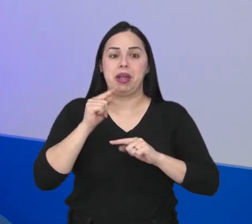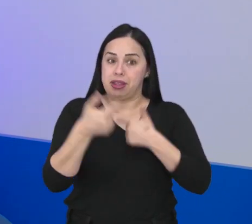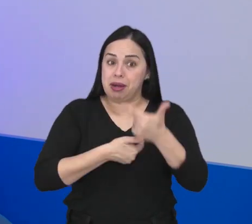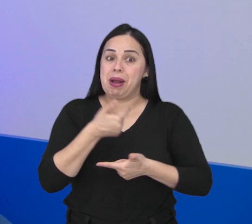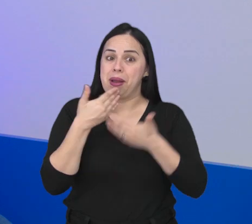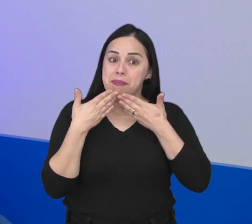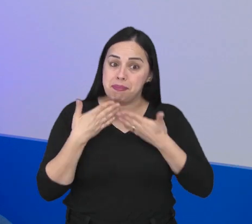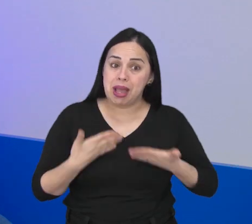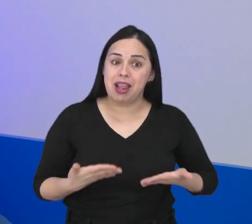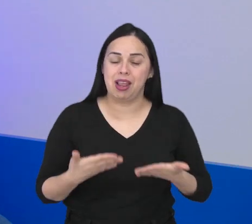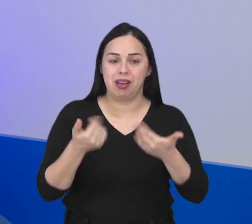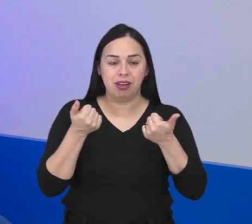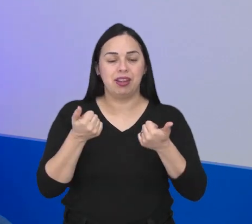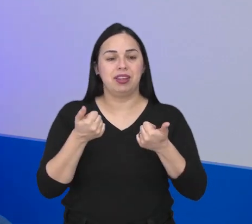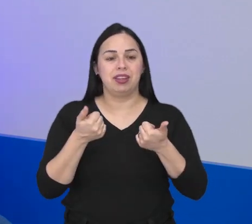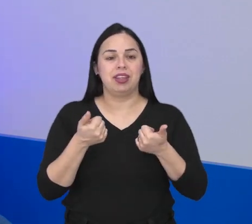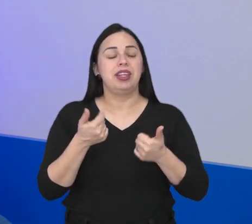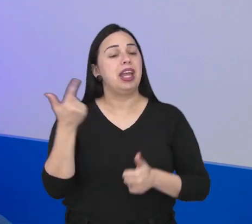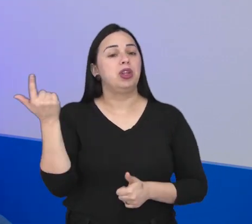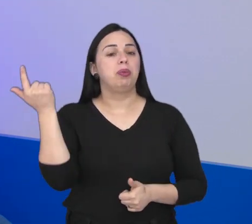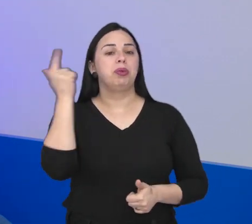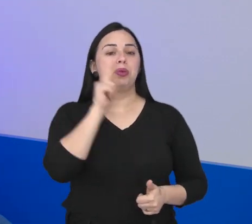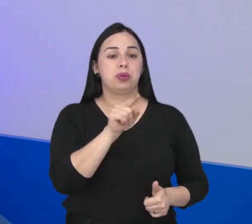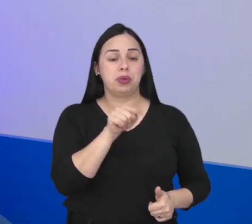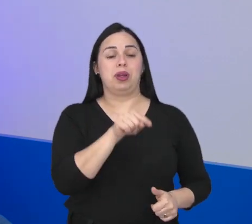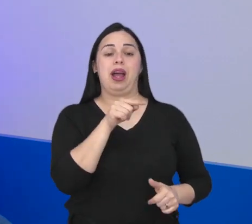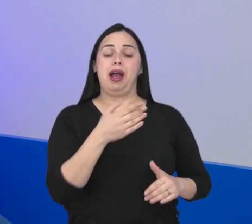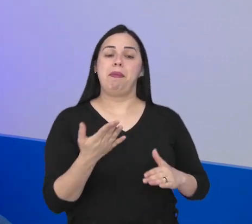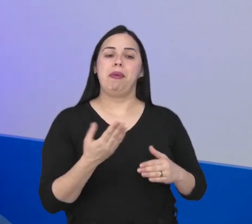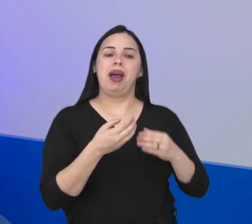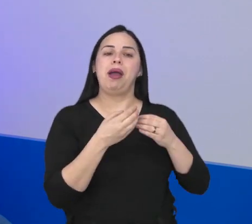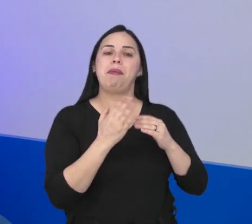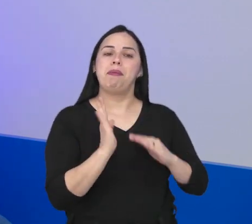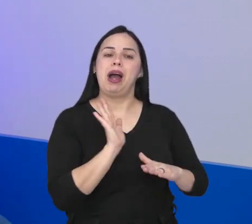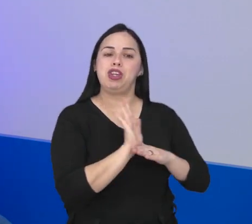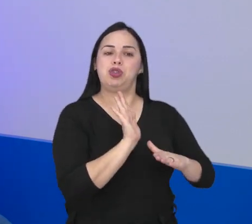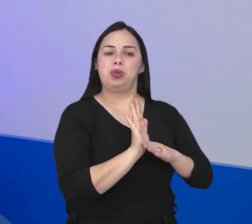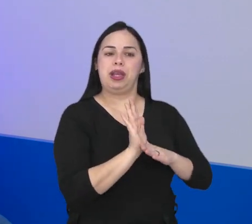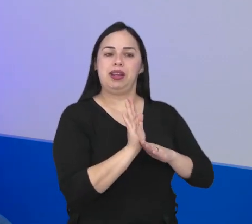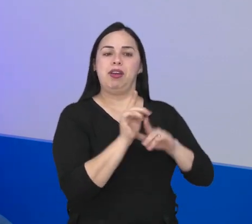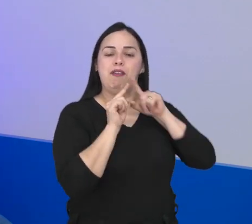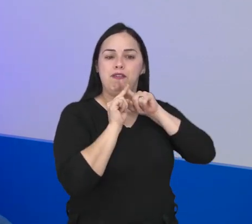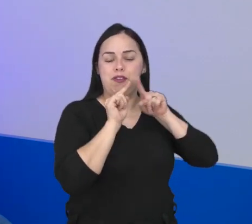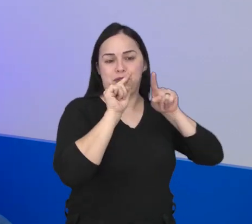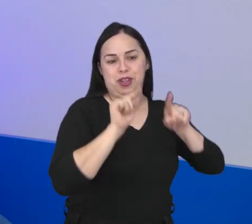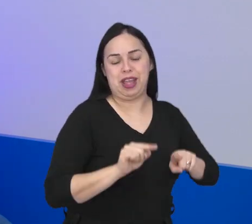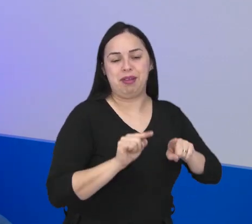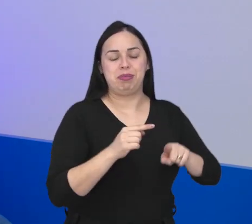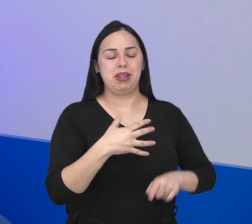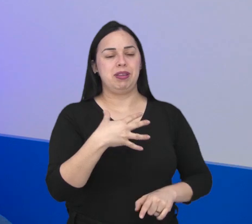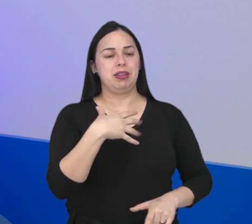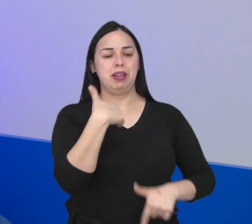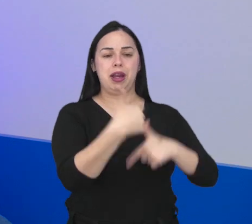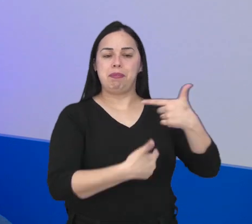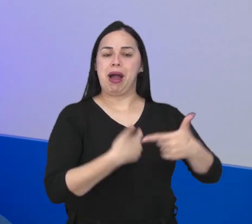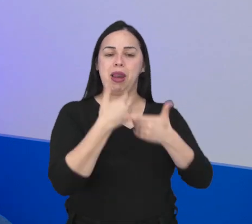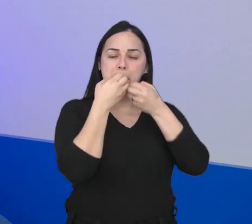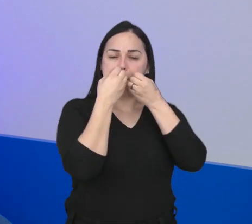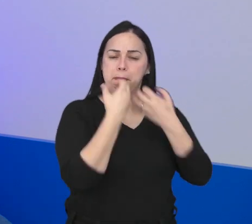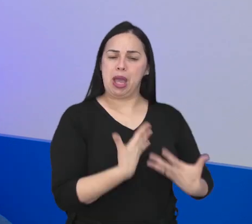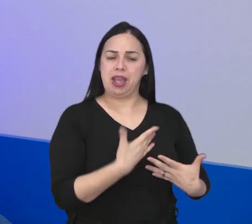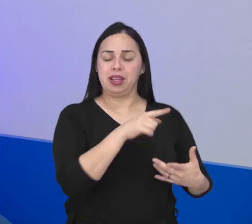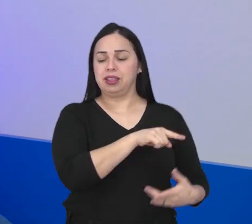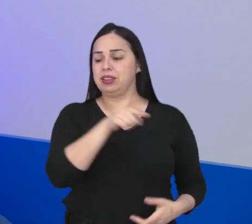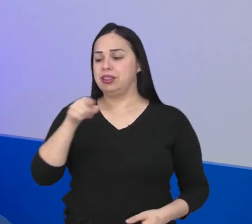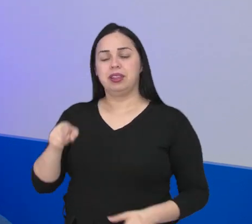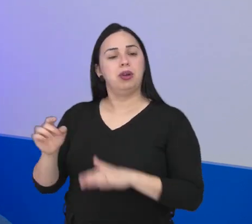produtividade aumenta e isso faz com que todo mundo tenha lucros, né? Tanto um lucro pessoal, de você estar se sentindo bem em relação ao que você exerce, ao